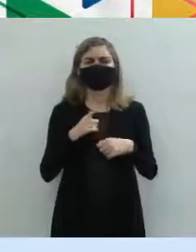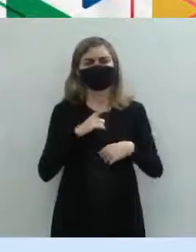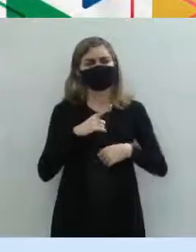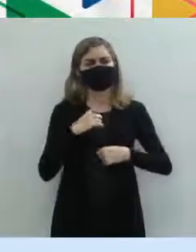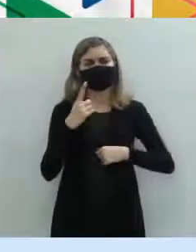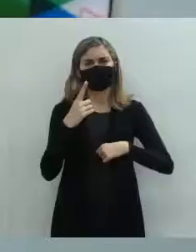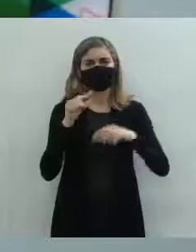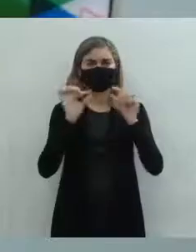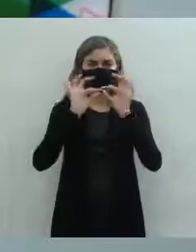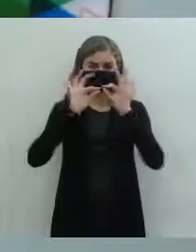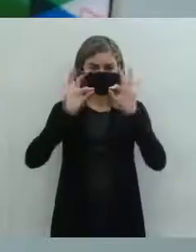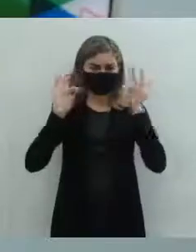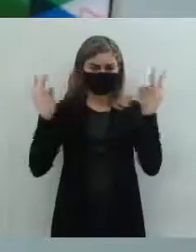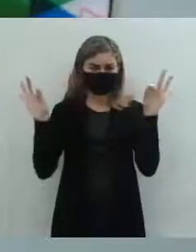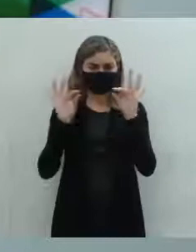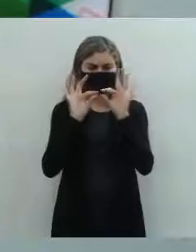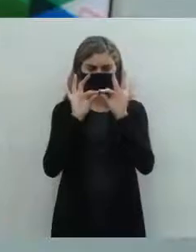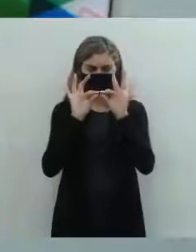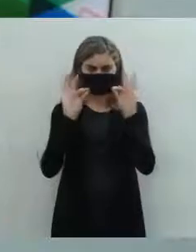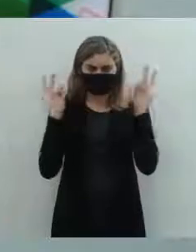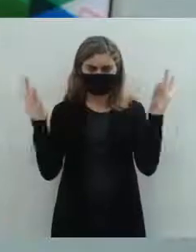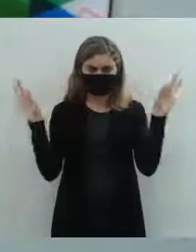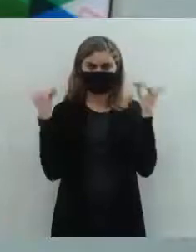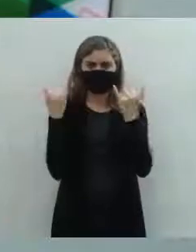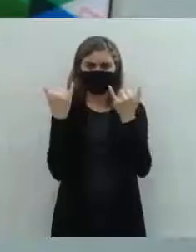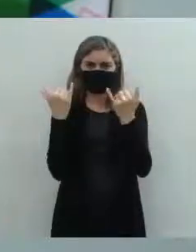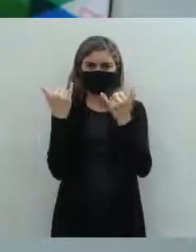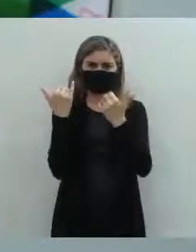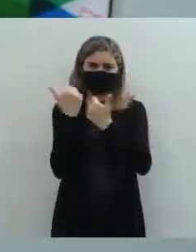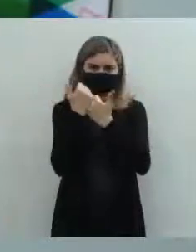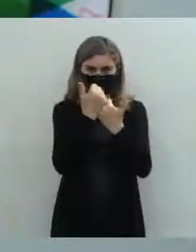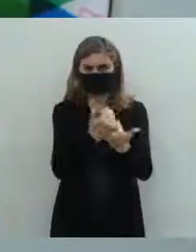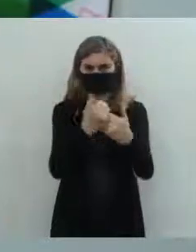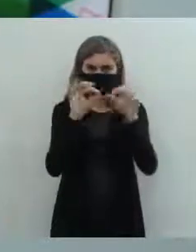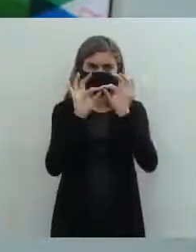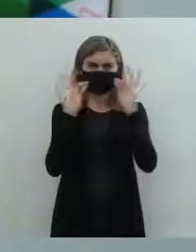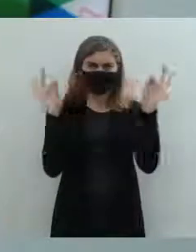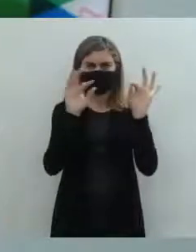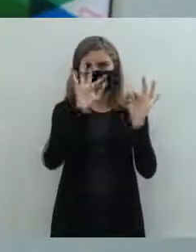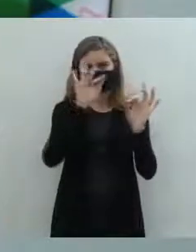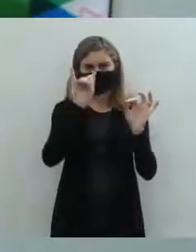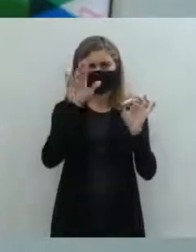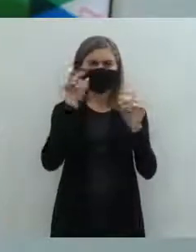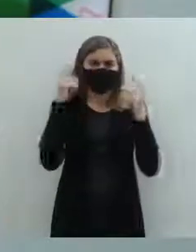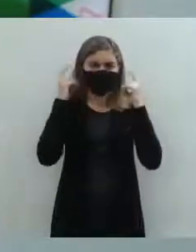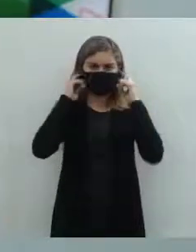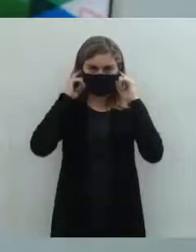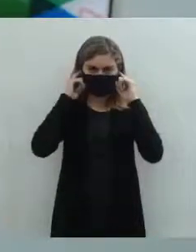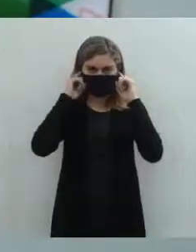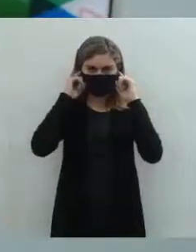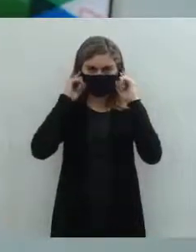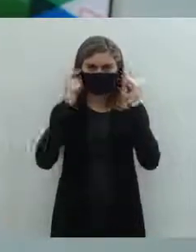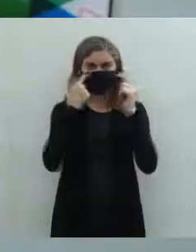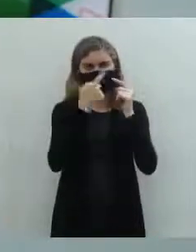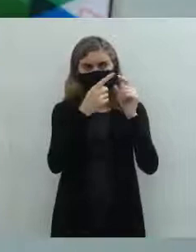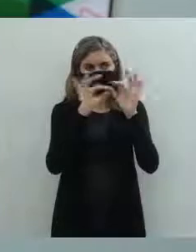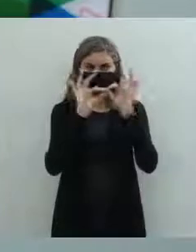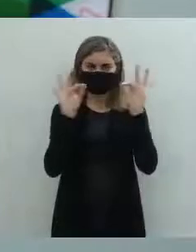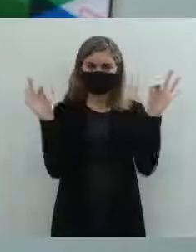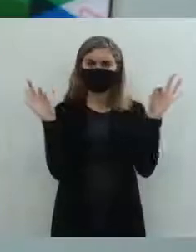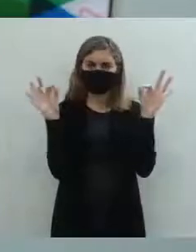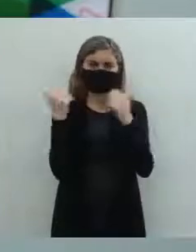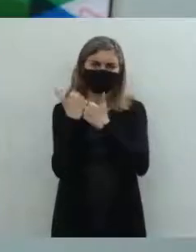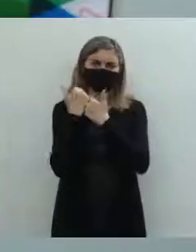uma linha, representada uma linha, né, gente? Mas aqui é um fio, ó, do fone de ouvido, tá certo? Mas aí a gente tem